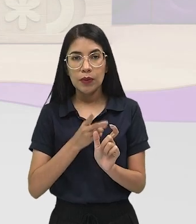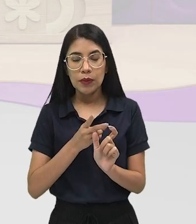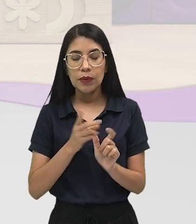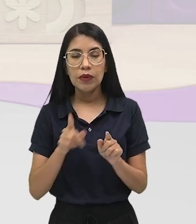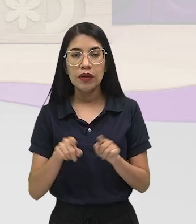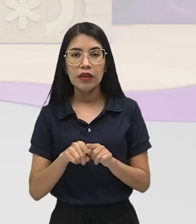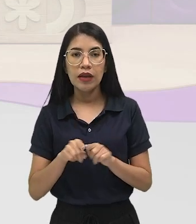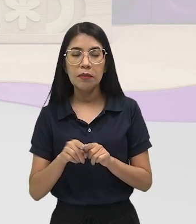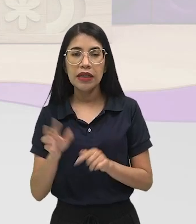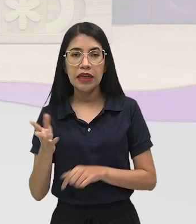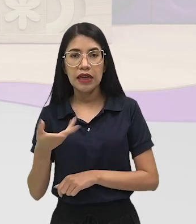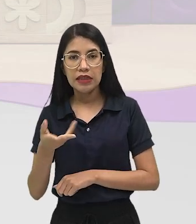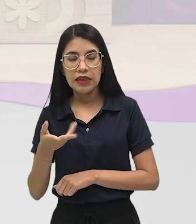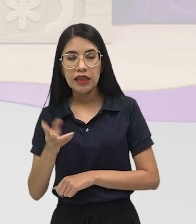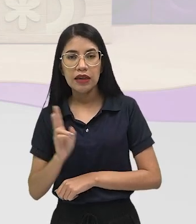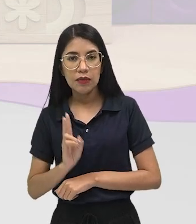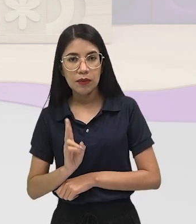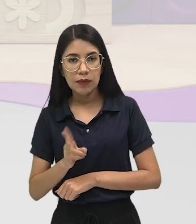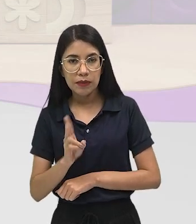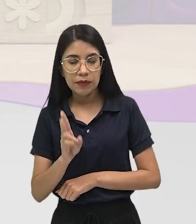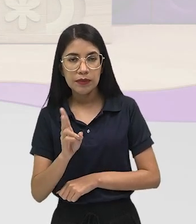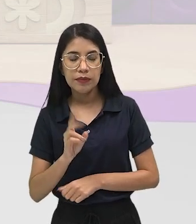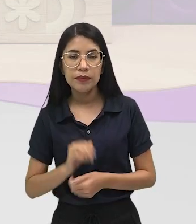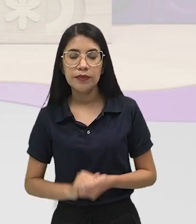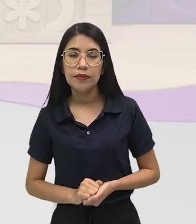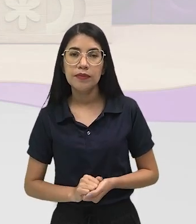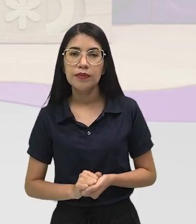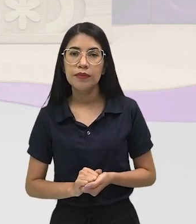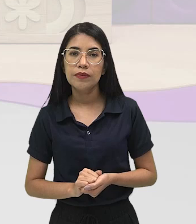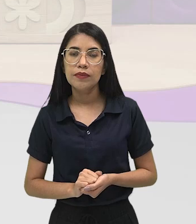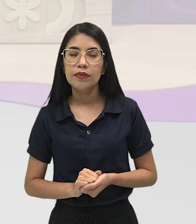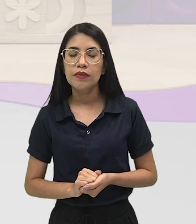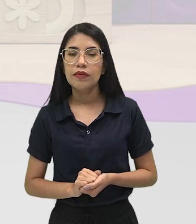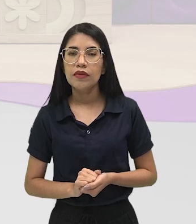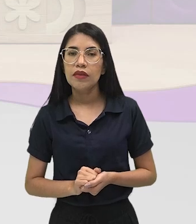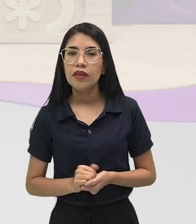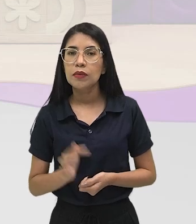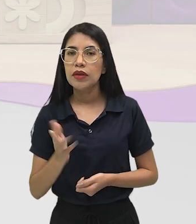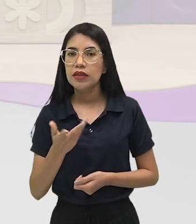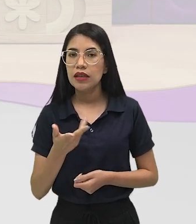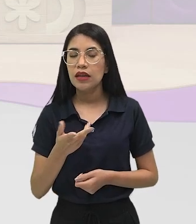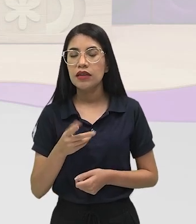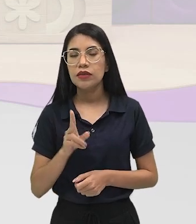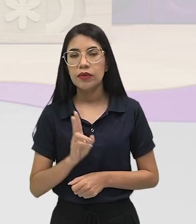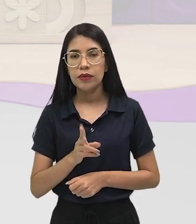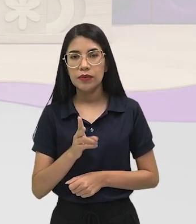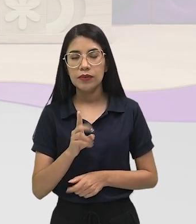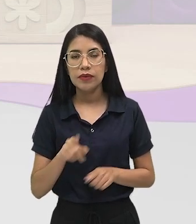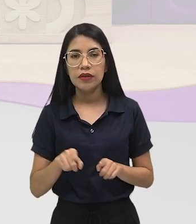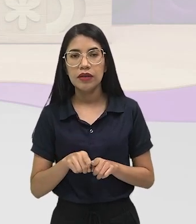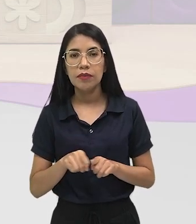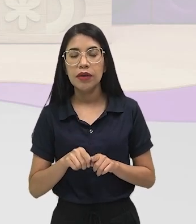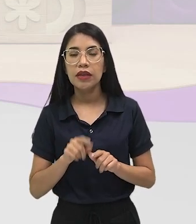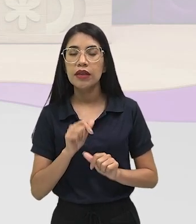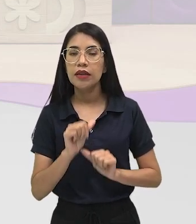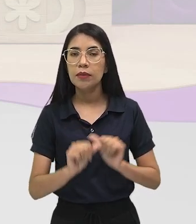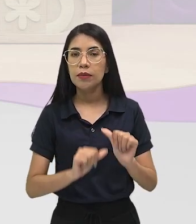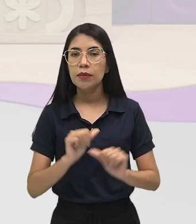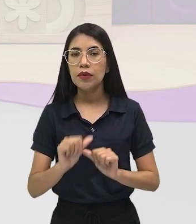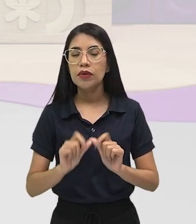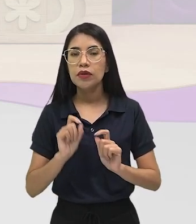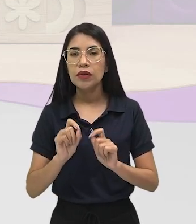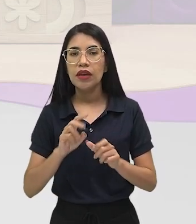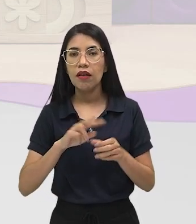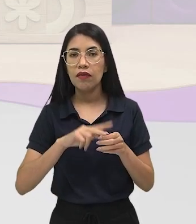nossa aceleração é constante. Né? A aceleração, aí no caso, né, é constante. O que está mudando? O que nós chamamos